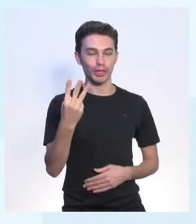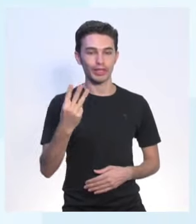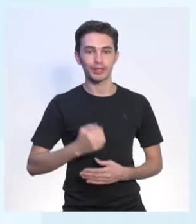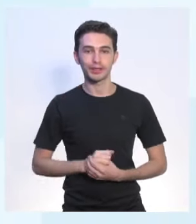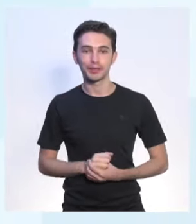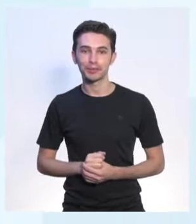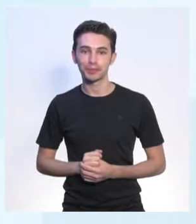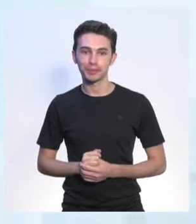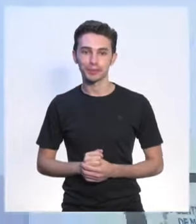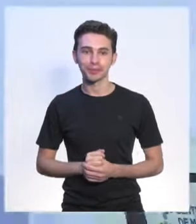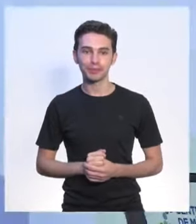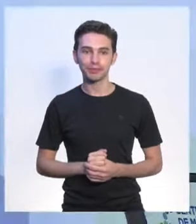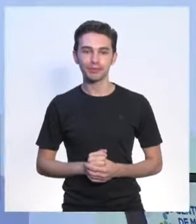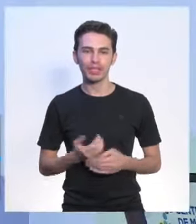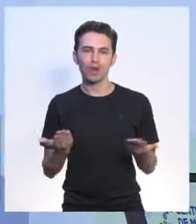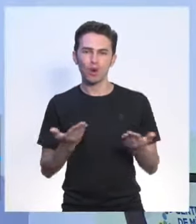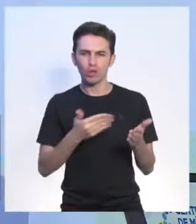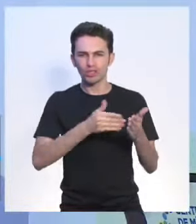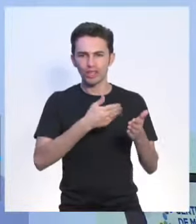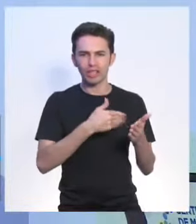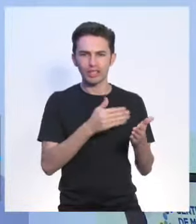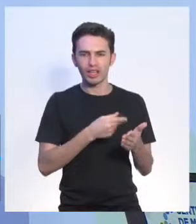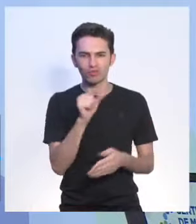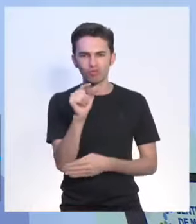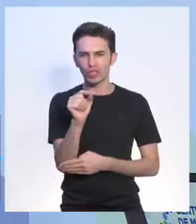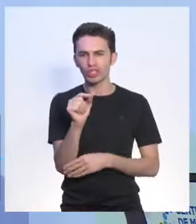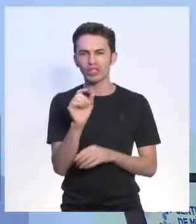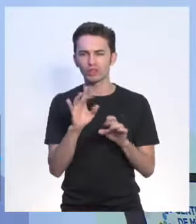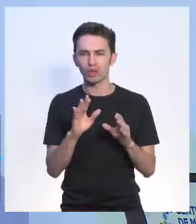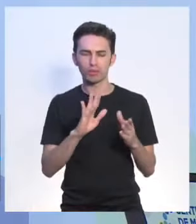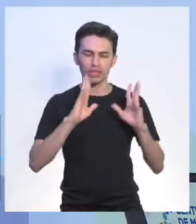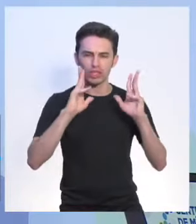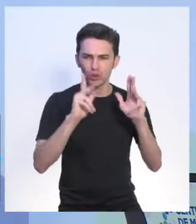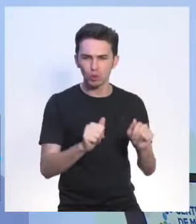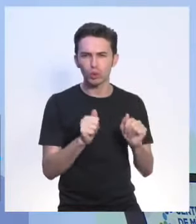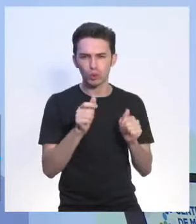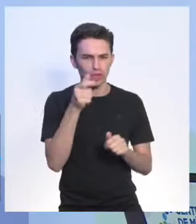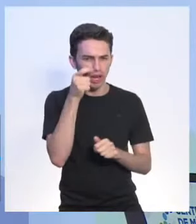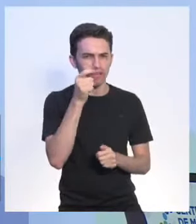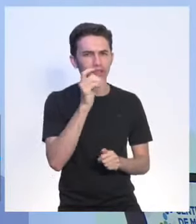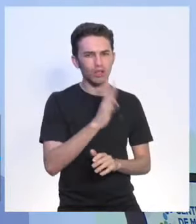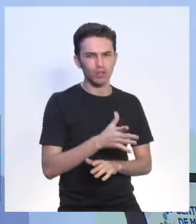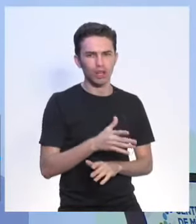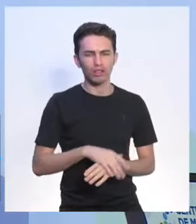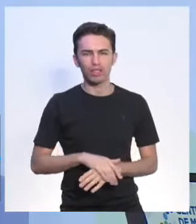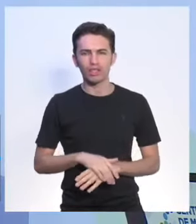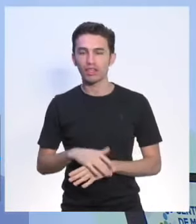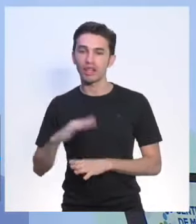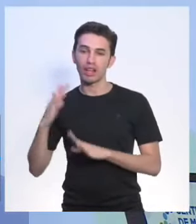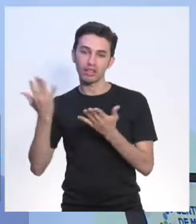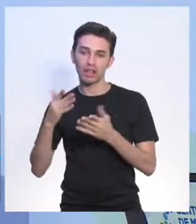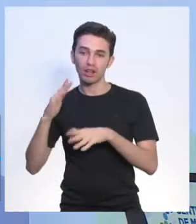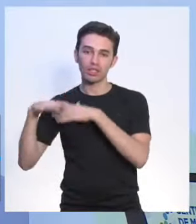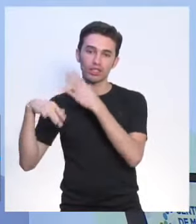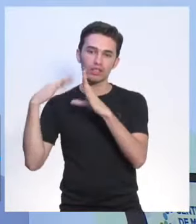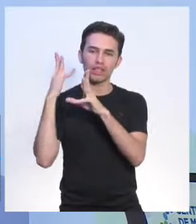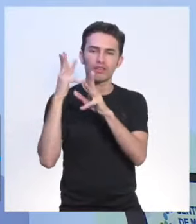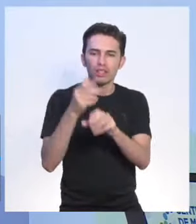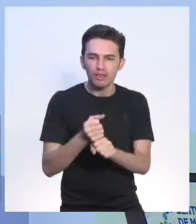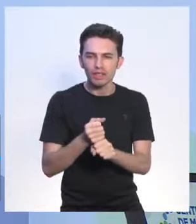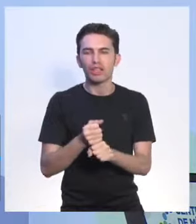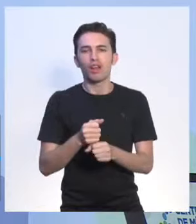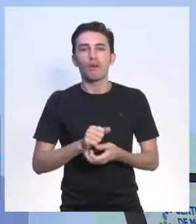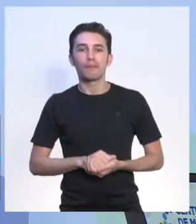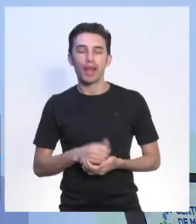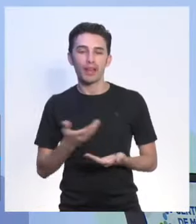usar um pouquinho só hoje, porque nós já cobrimos tudo que existia nele. Então, hoje a gente vai fazer uma pequena revisão. Vamos revisitar